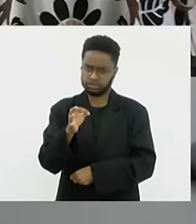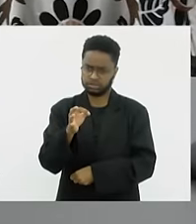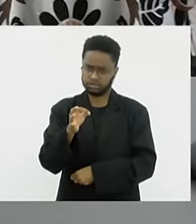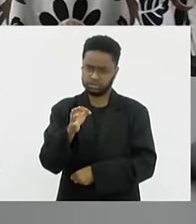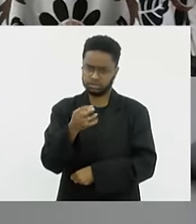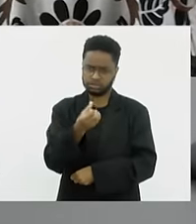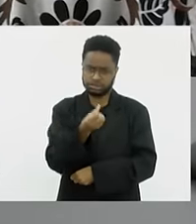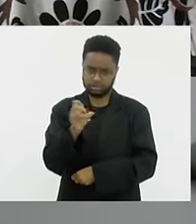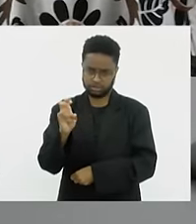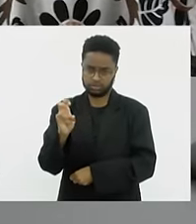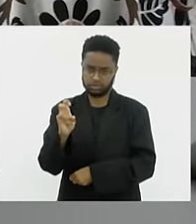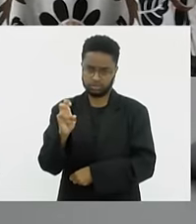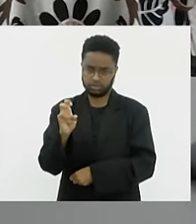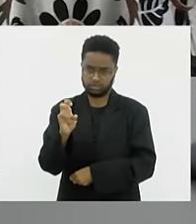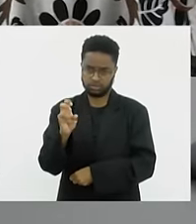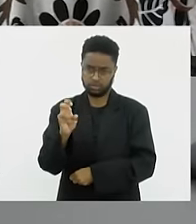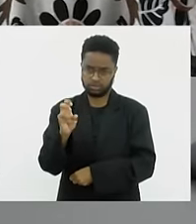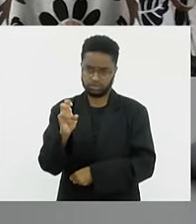65.